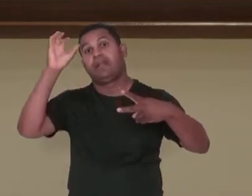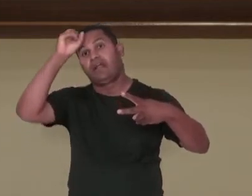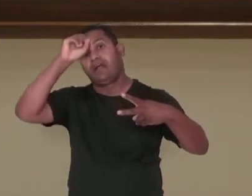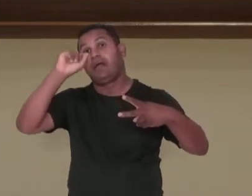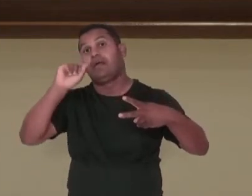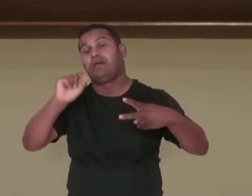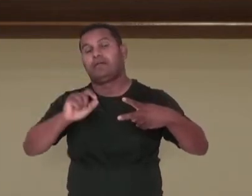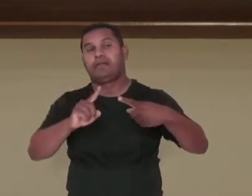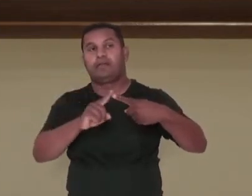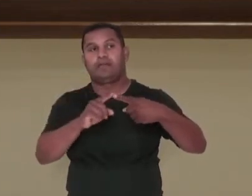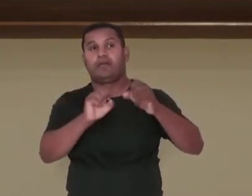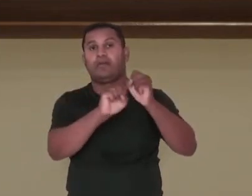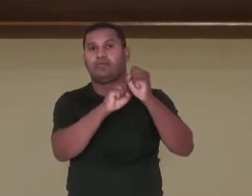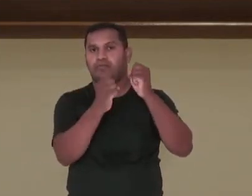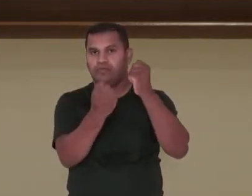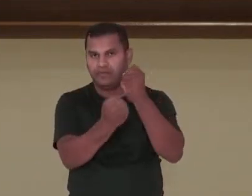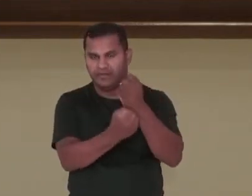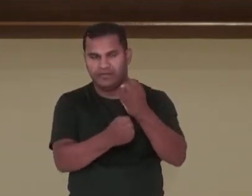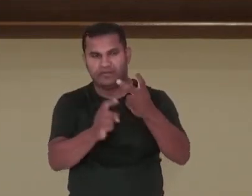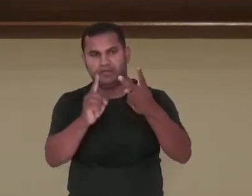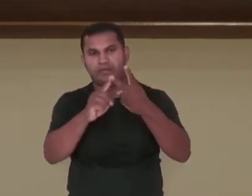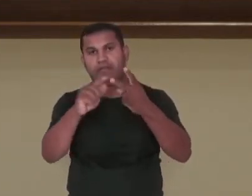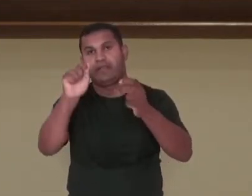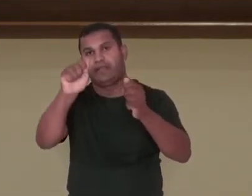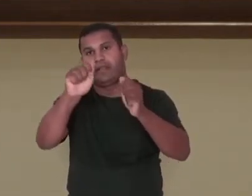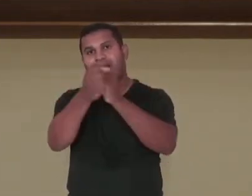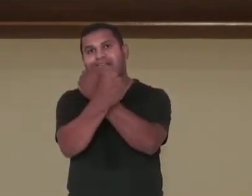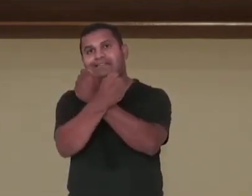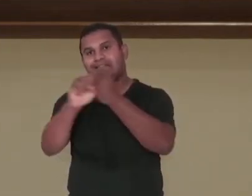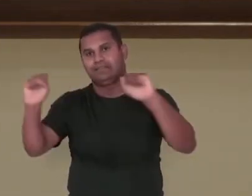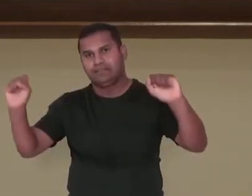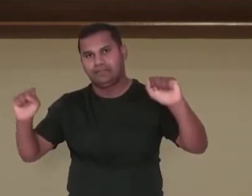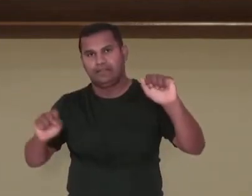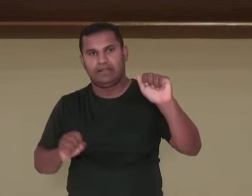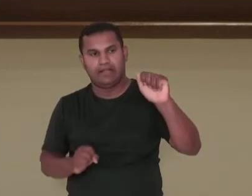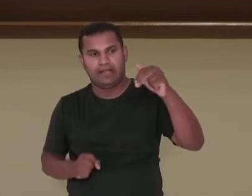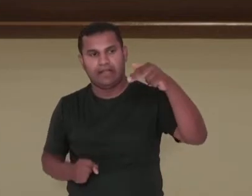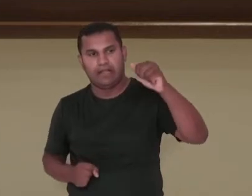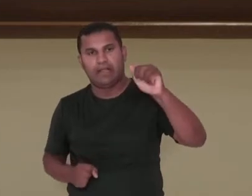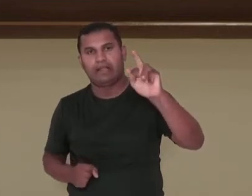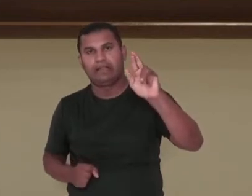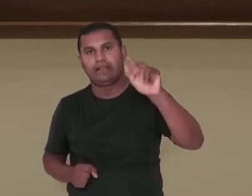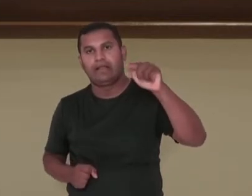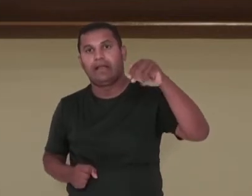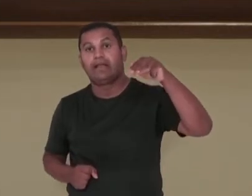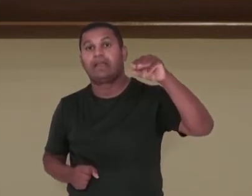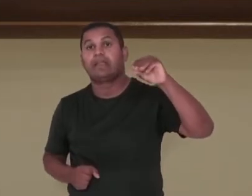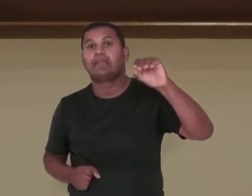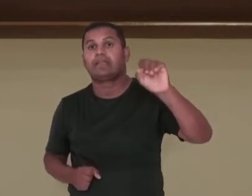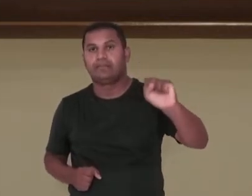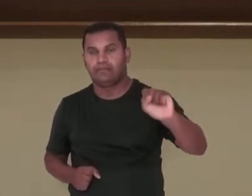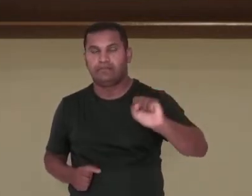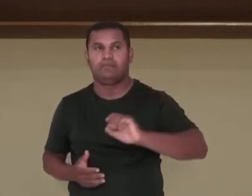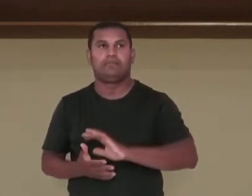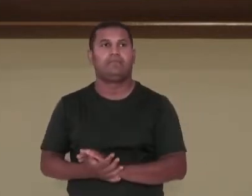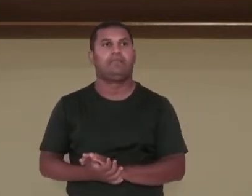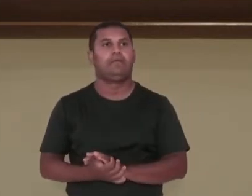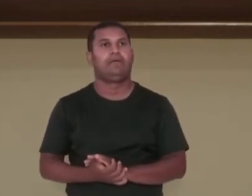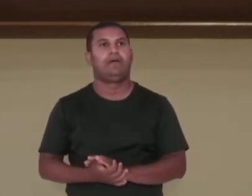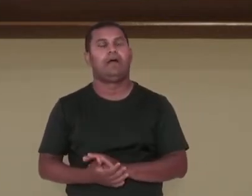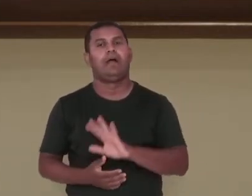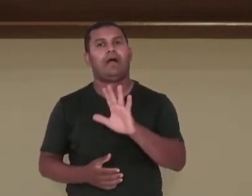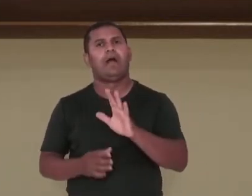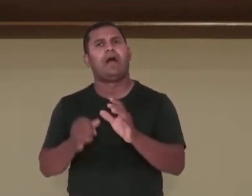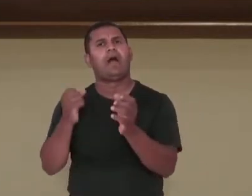o socialismo e o anarquismo, que vai estar presente dentro desse movimento operário. Bom, a luta pelas